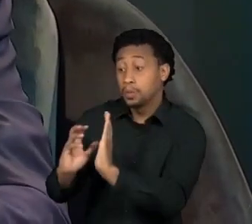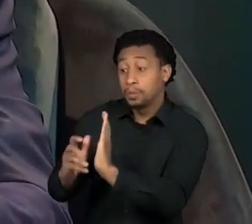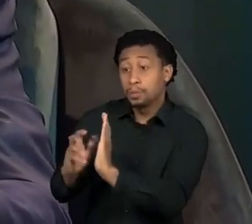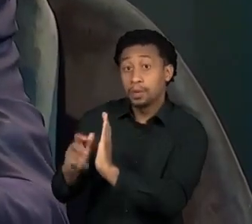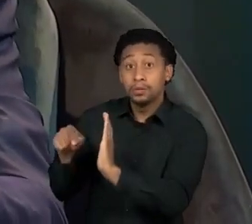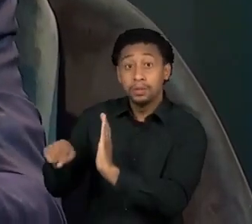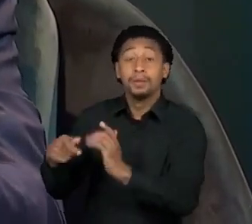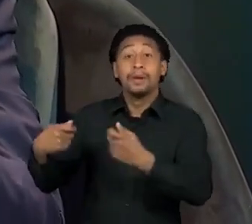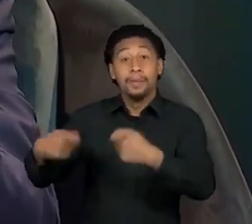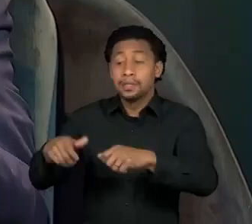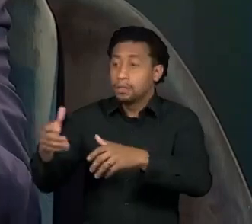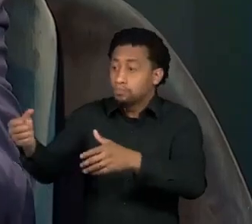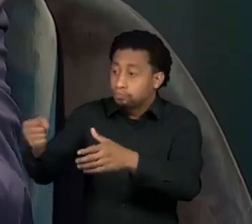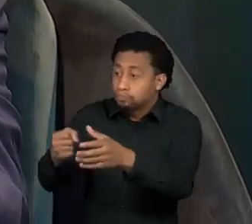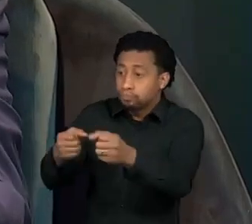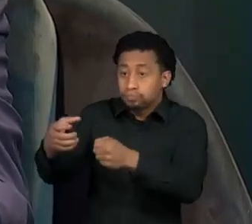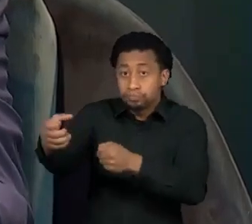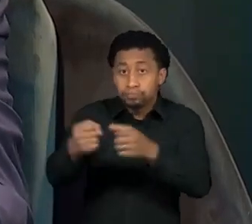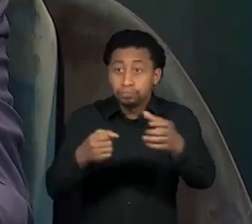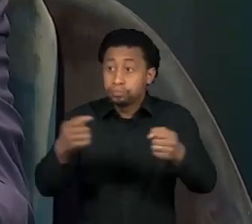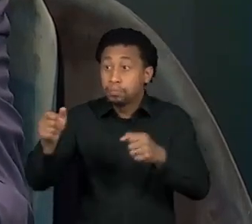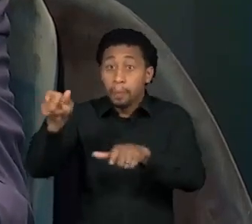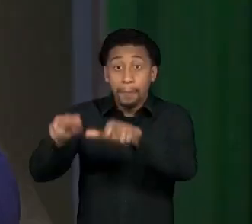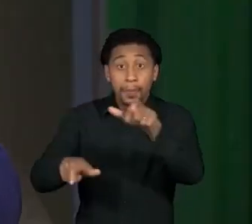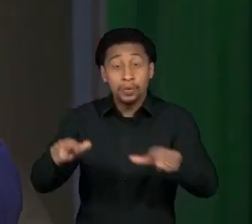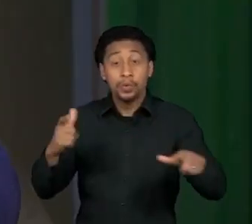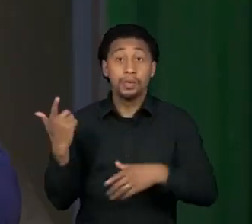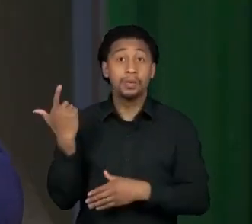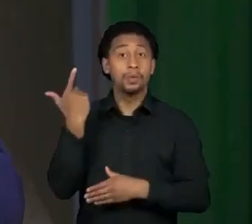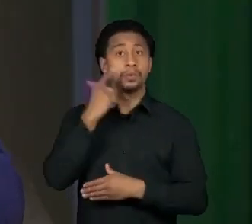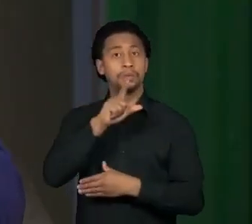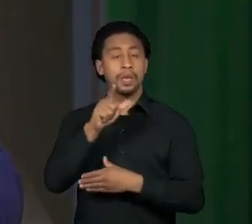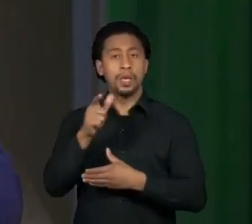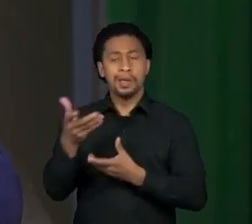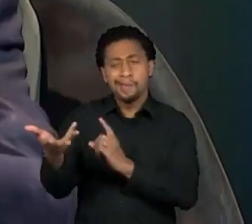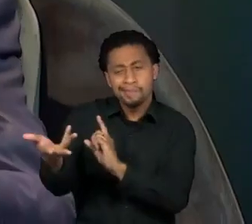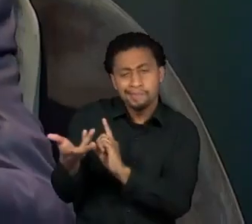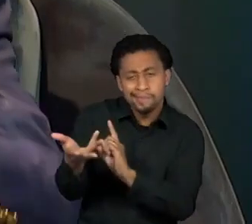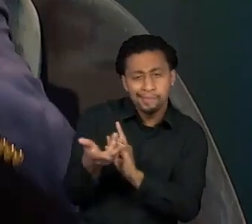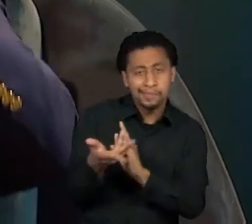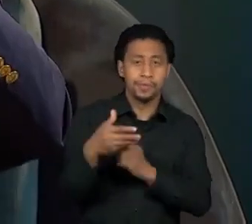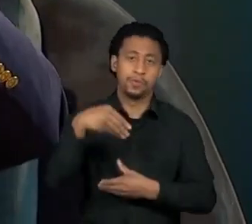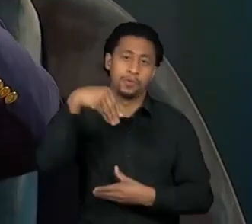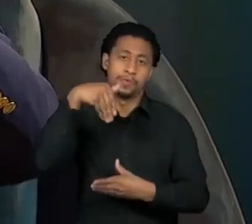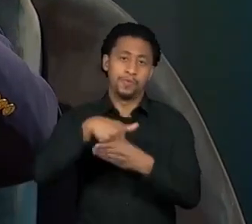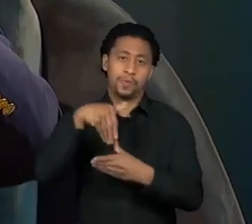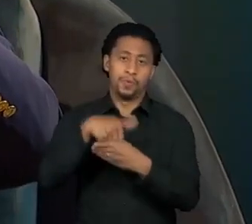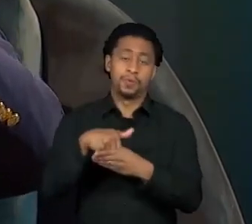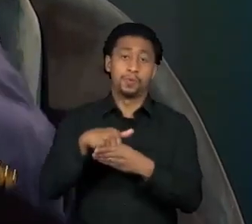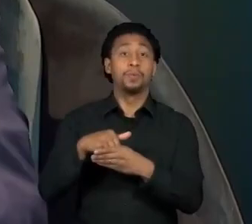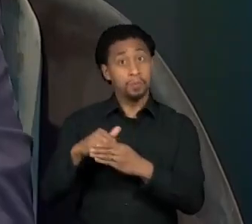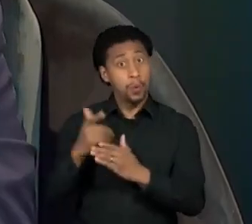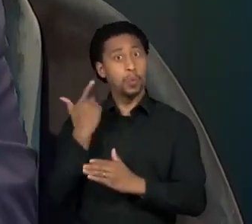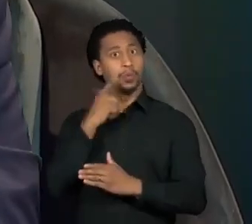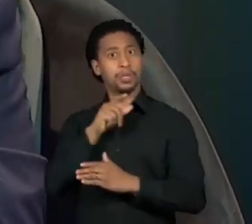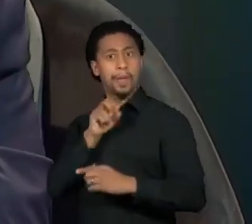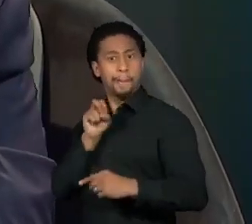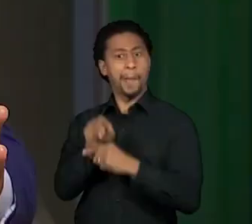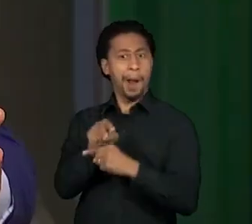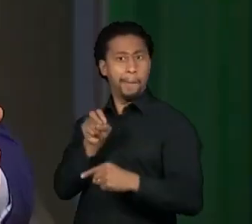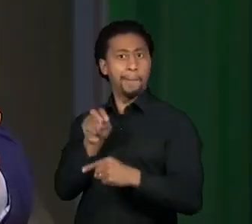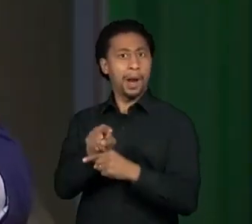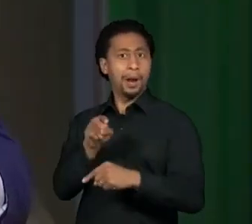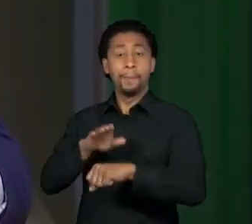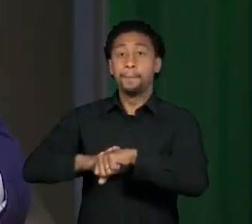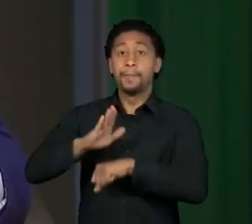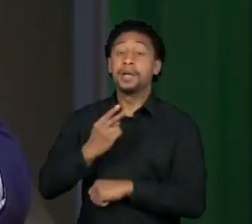obter candidatos que produzam votos, para que esses votos representem uma conquista de maior número de vagas. Então, mas,